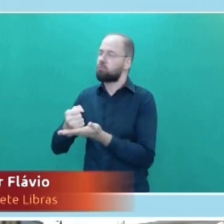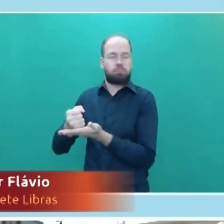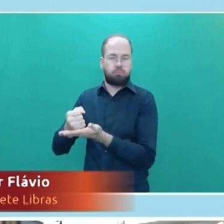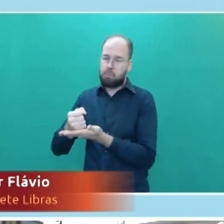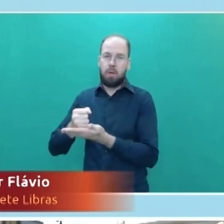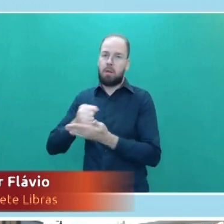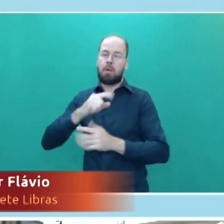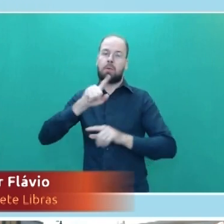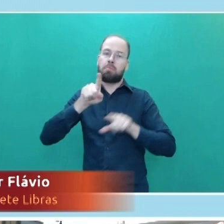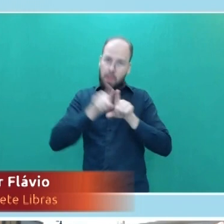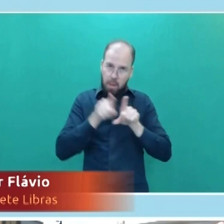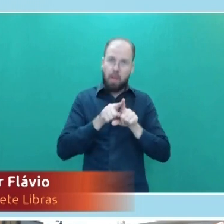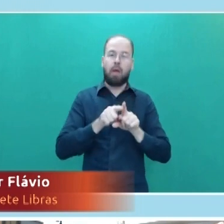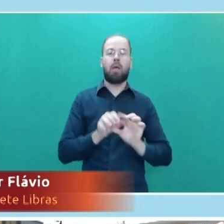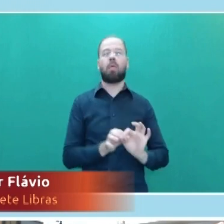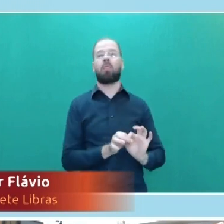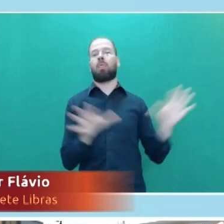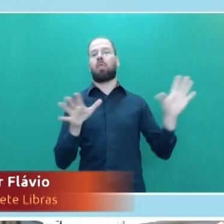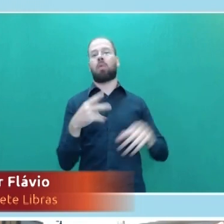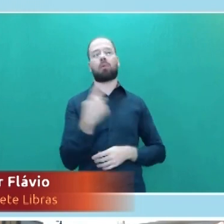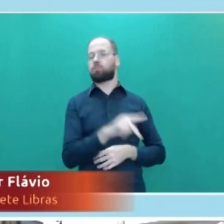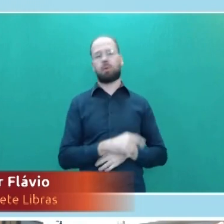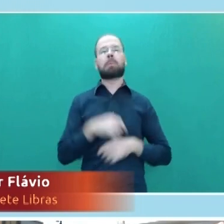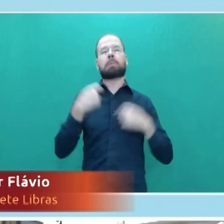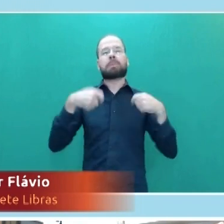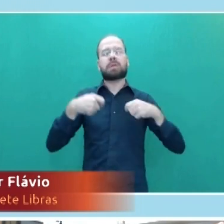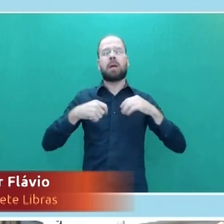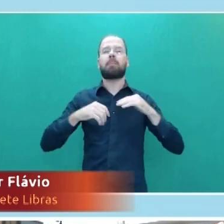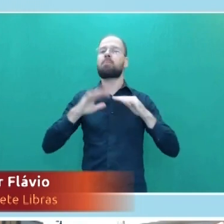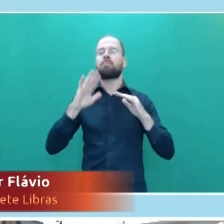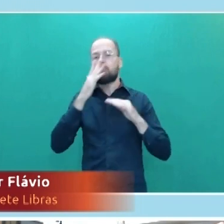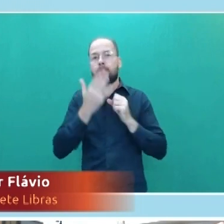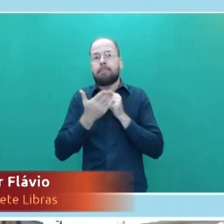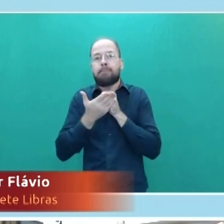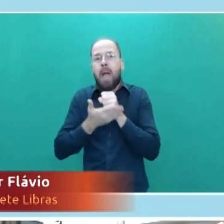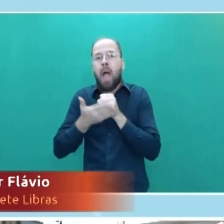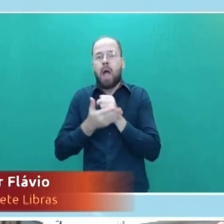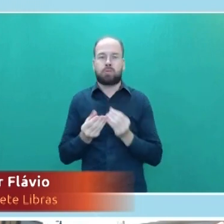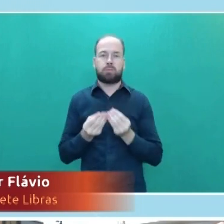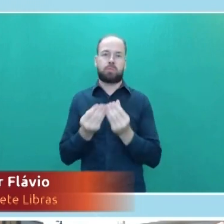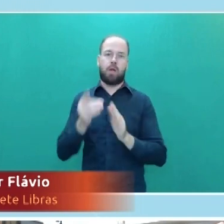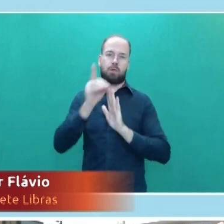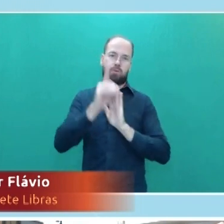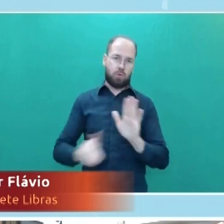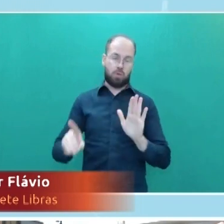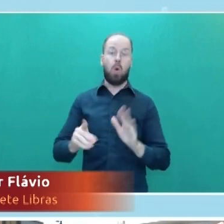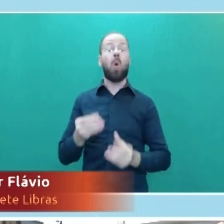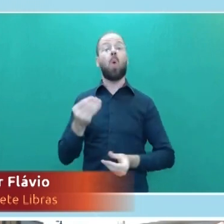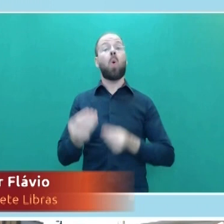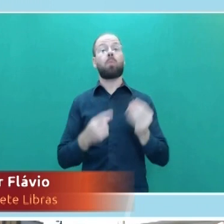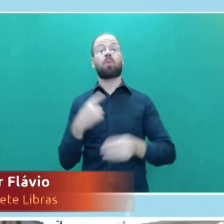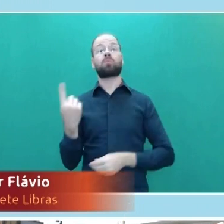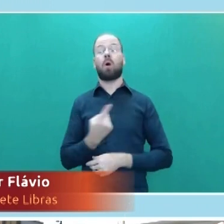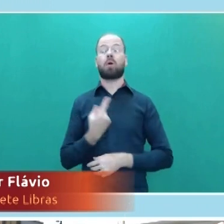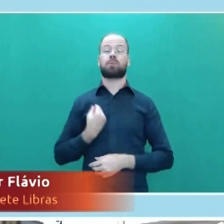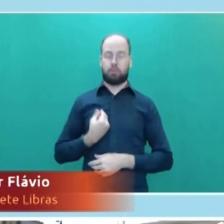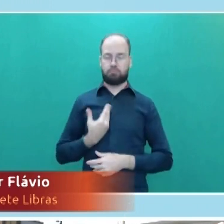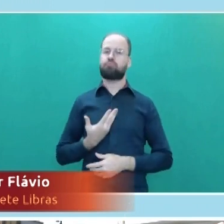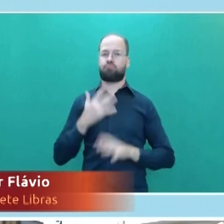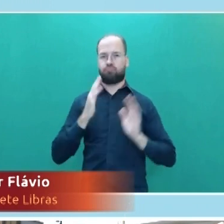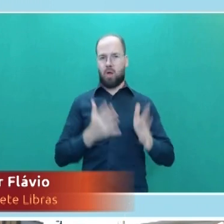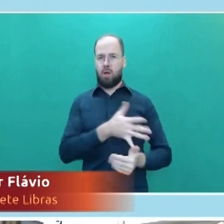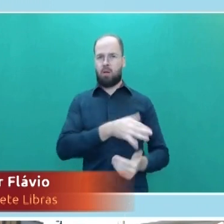direitos mínimos a esses trabalhadores. Como faremos isso? Aí fica com os congressistas, né, que estão sendo pagos e muito bem pagos para isso,